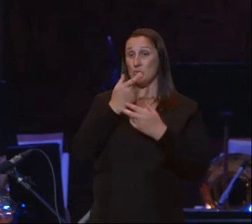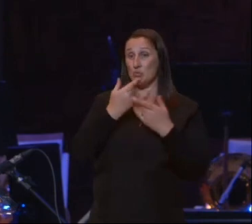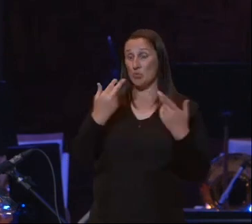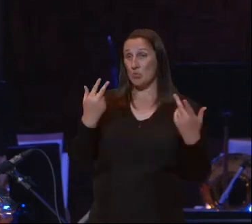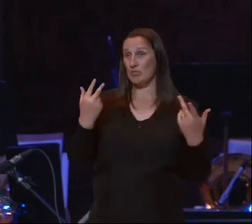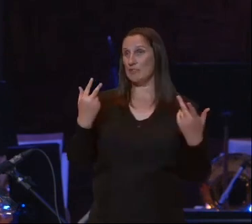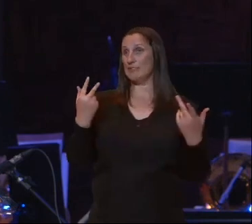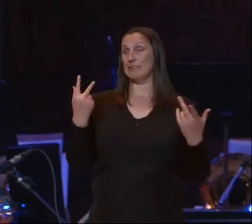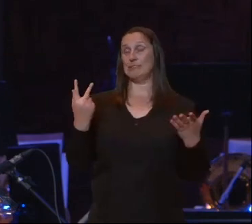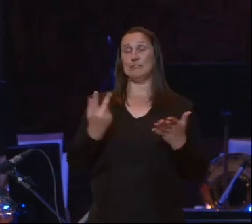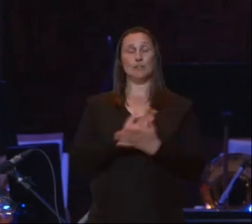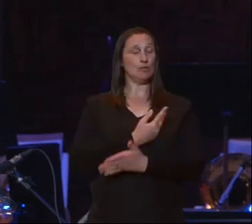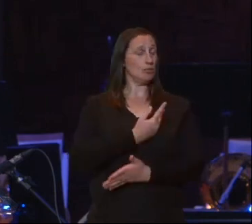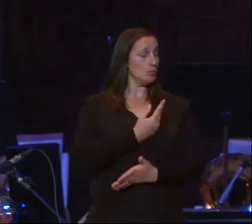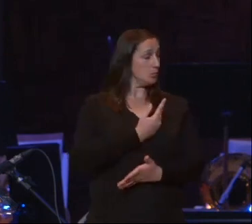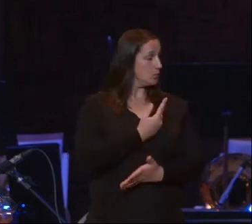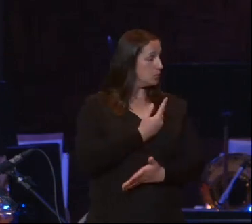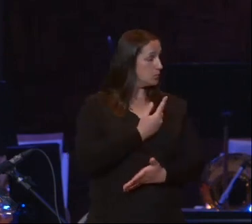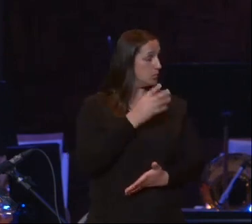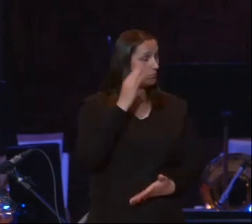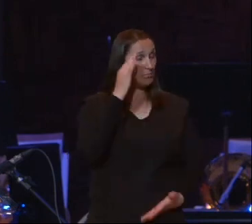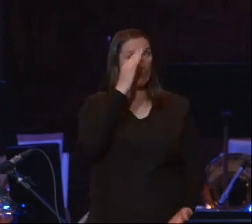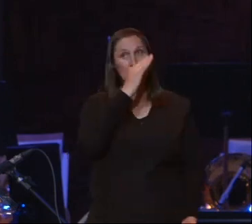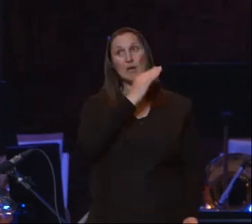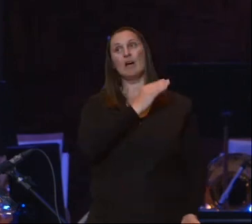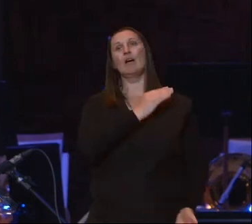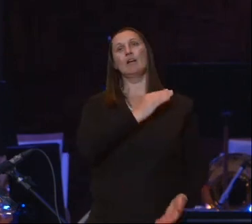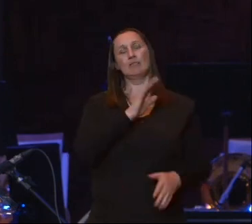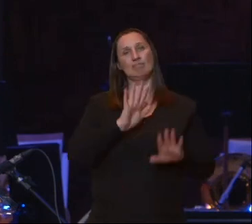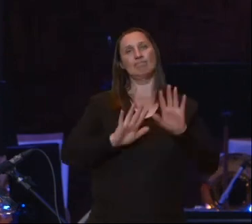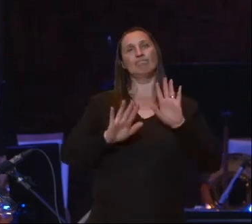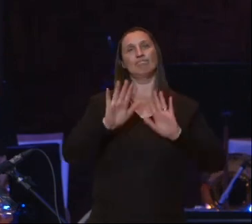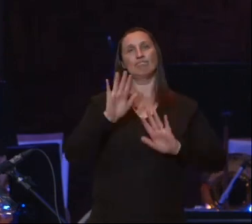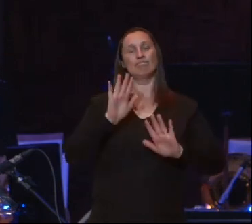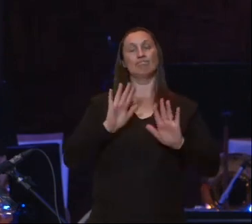deveríamos. Agimos mal tantas vezes.